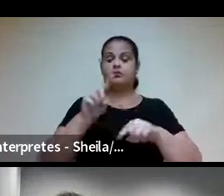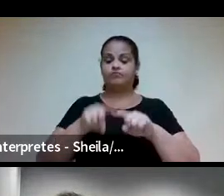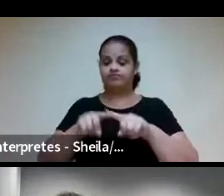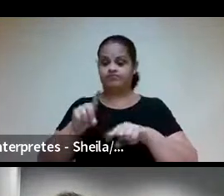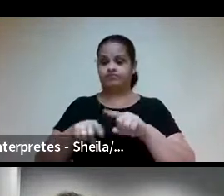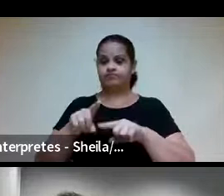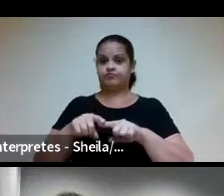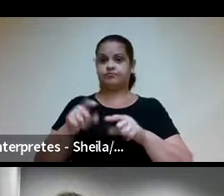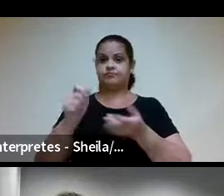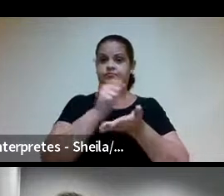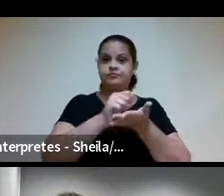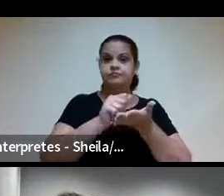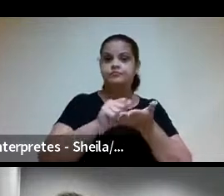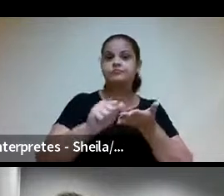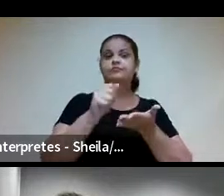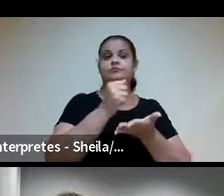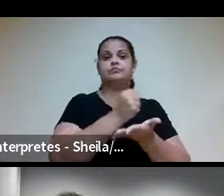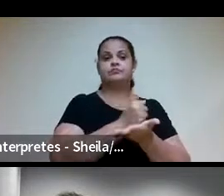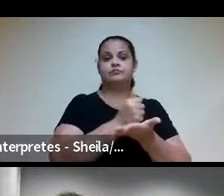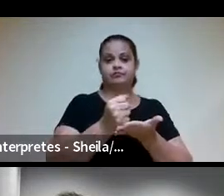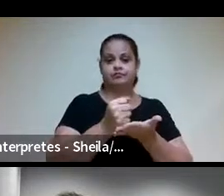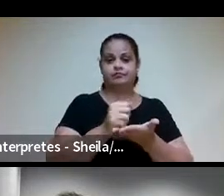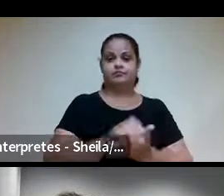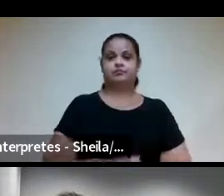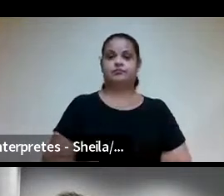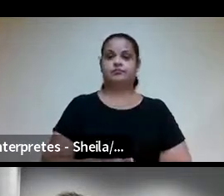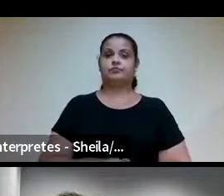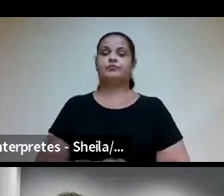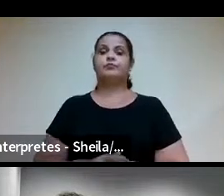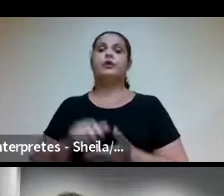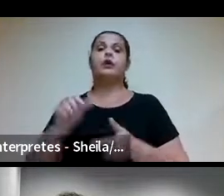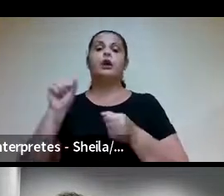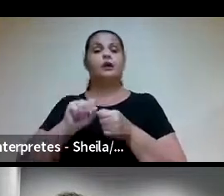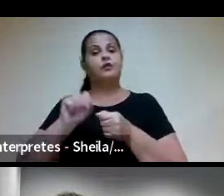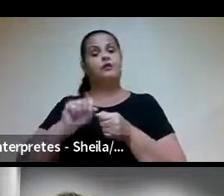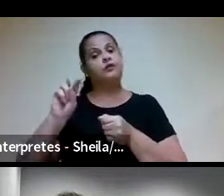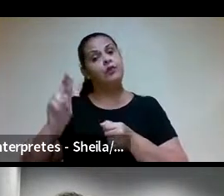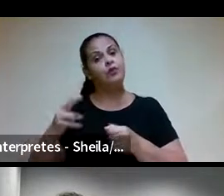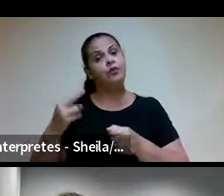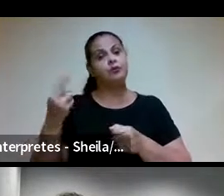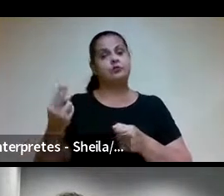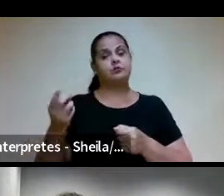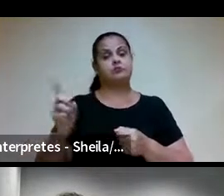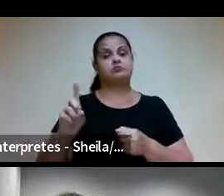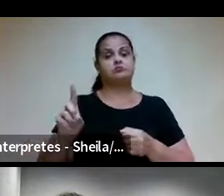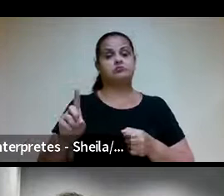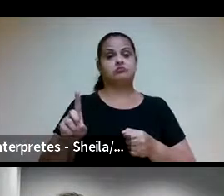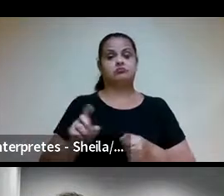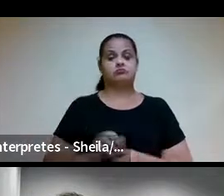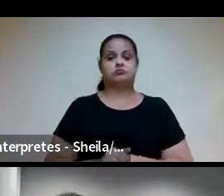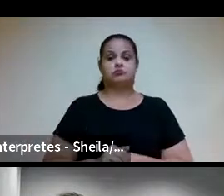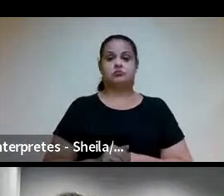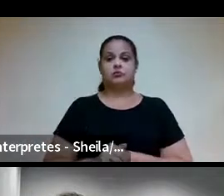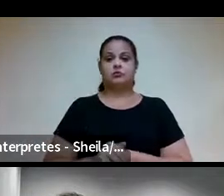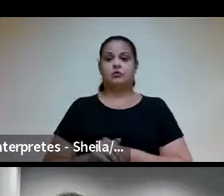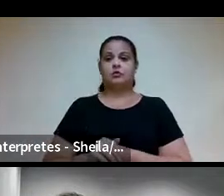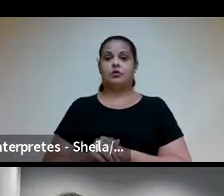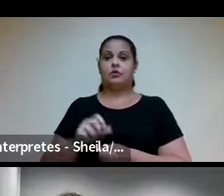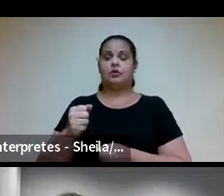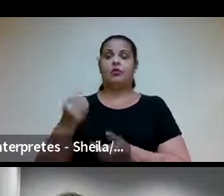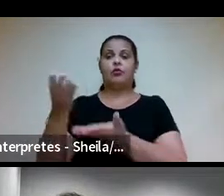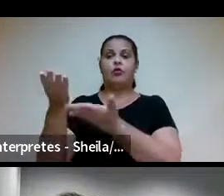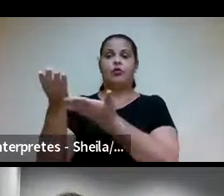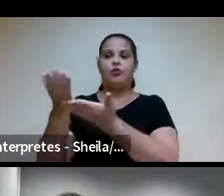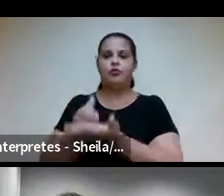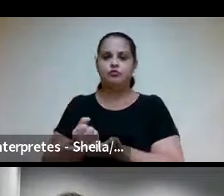desse cadastramento que teria sido feito ou não. Não somente a questão de recebimento, confirmação de